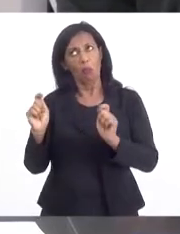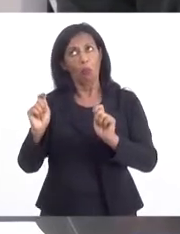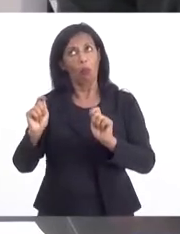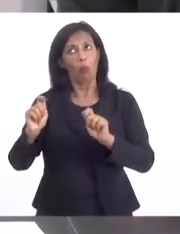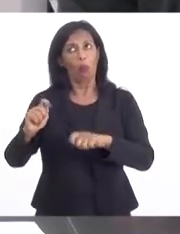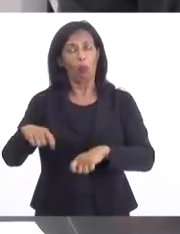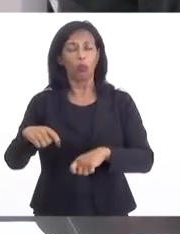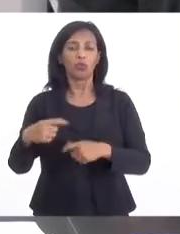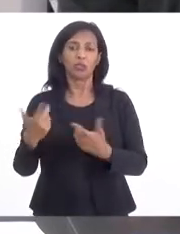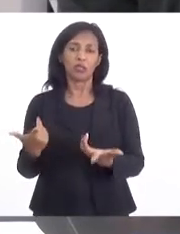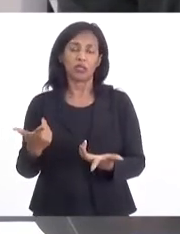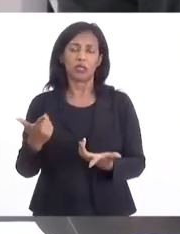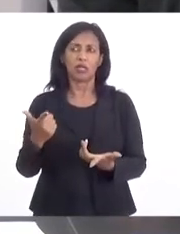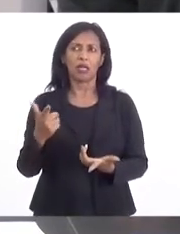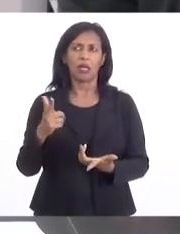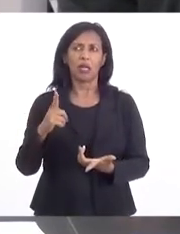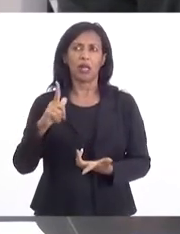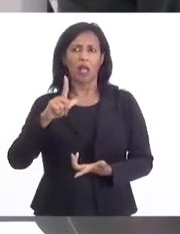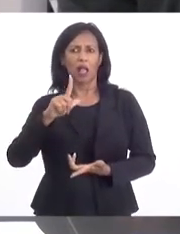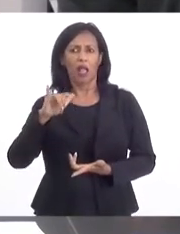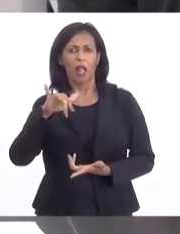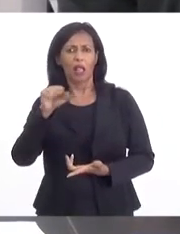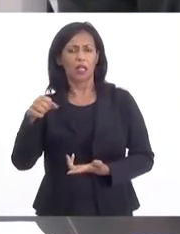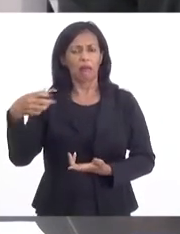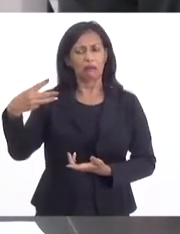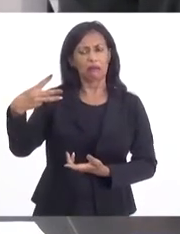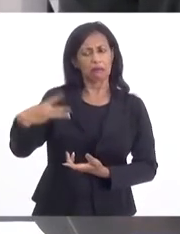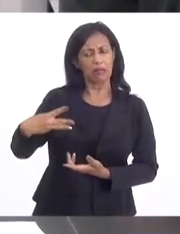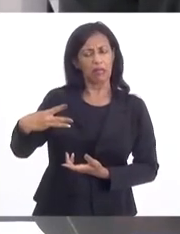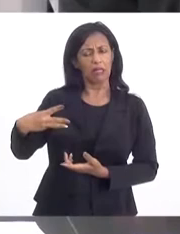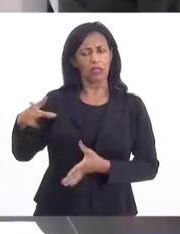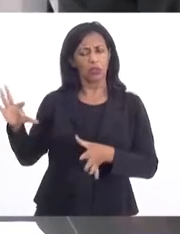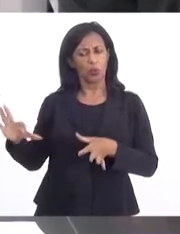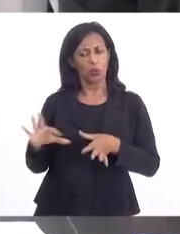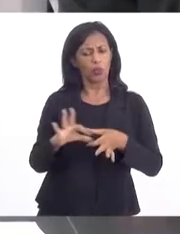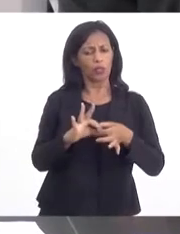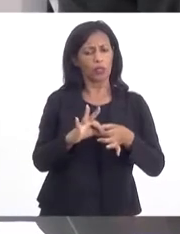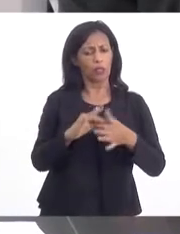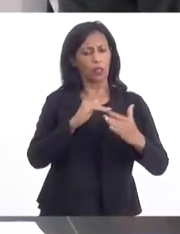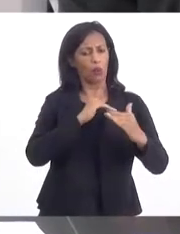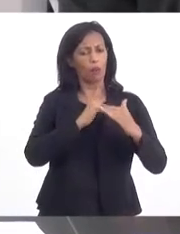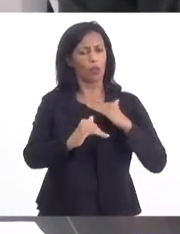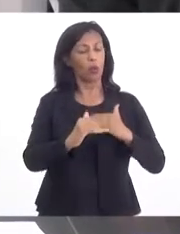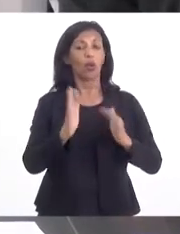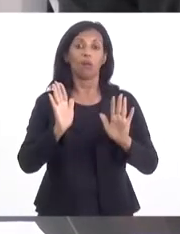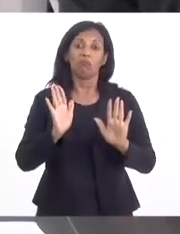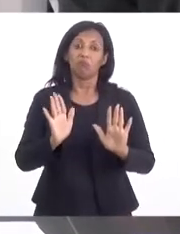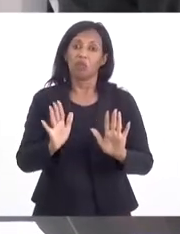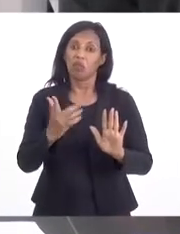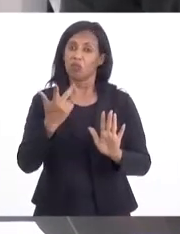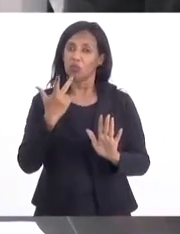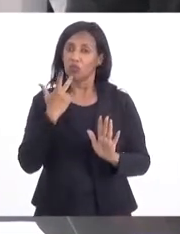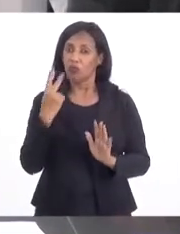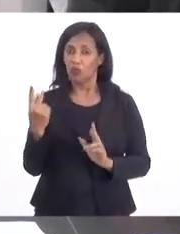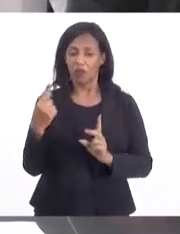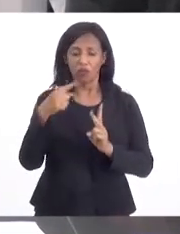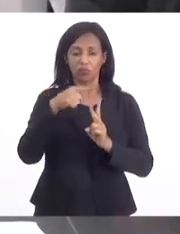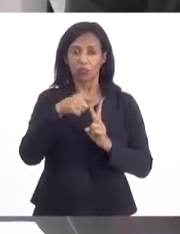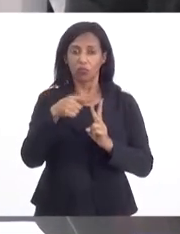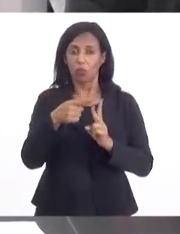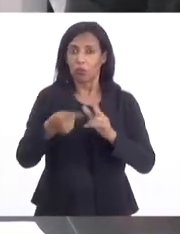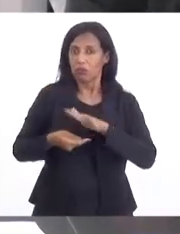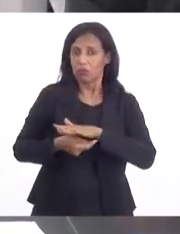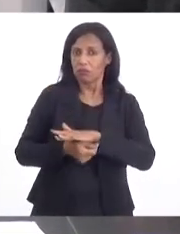da linha 3 programada do metrô. Então, estou pegando aqui dois